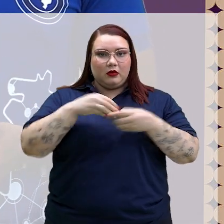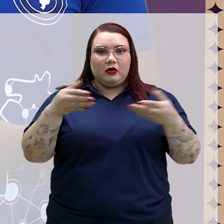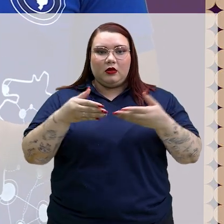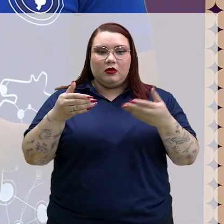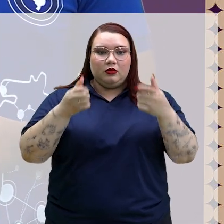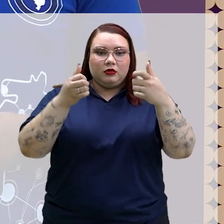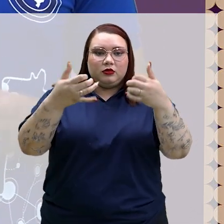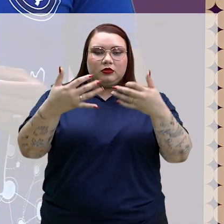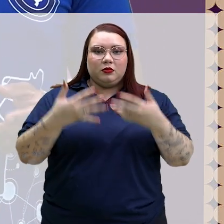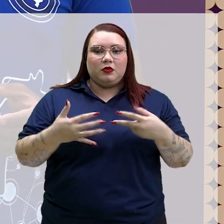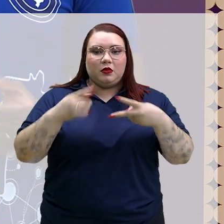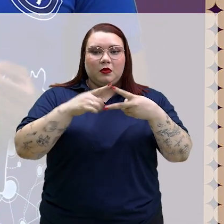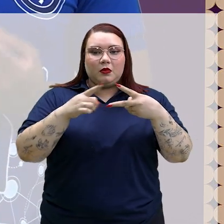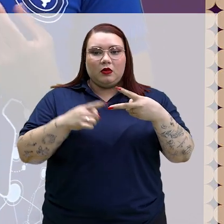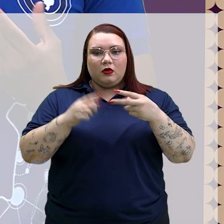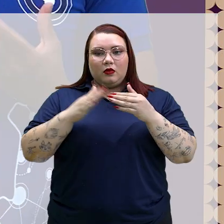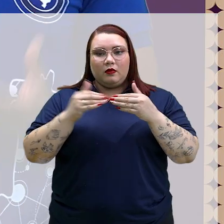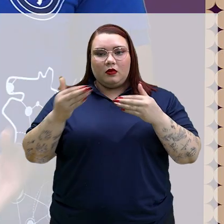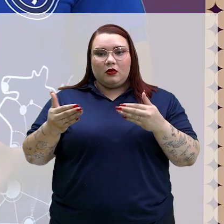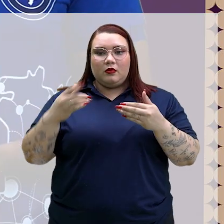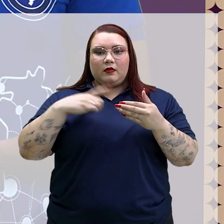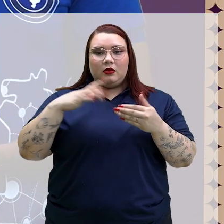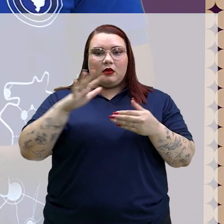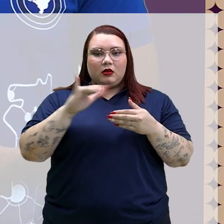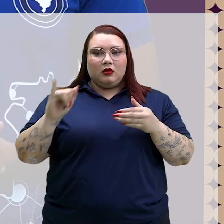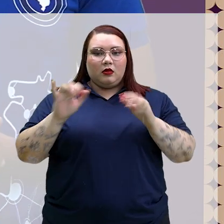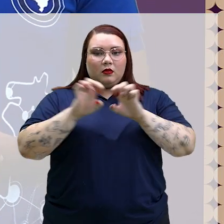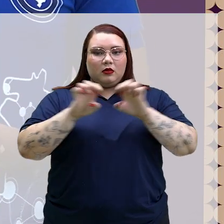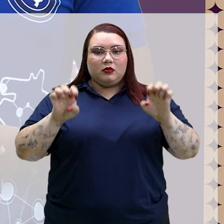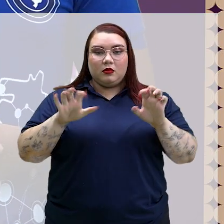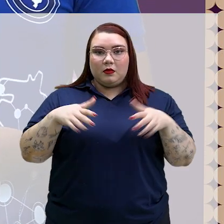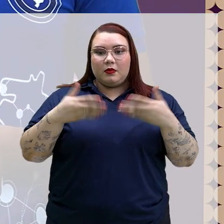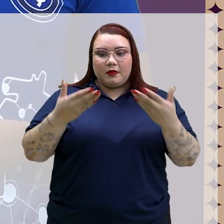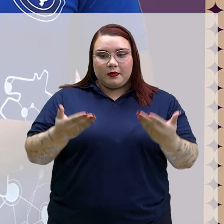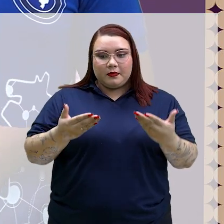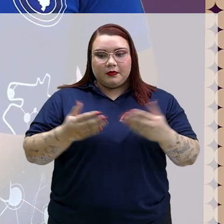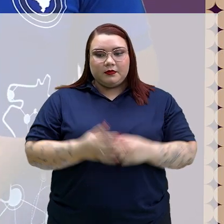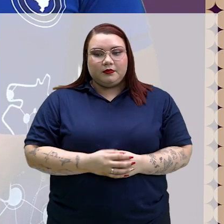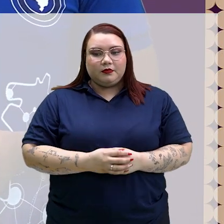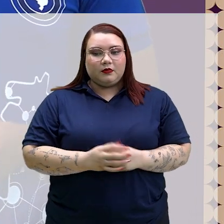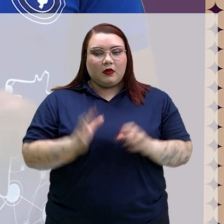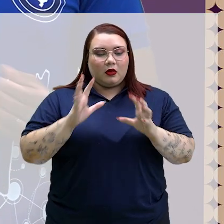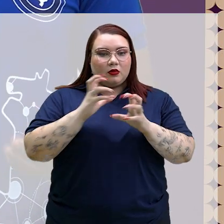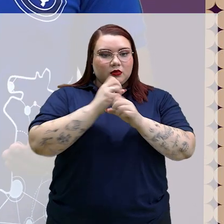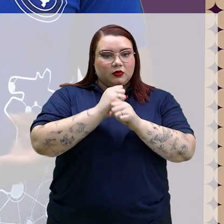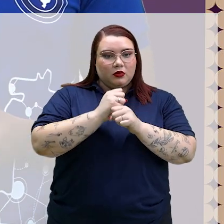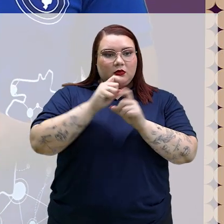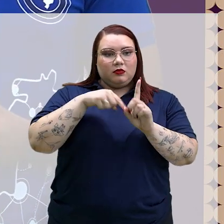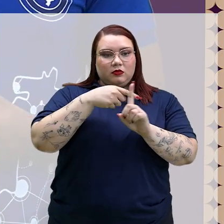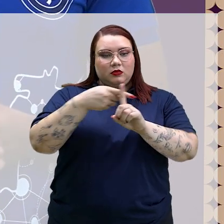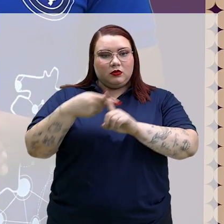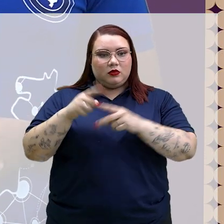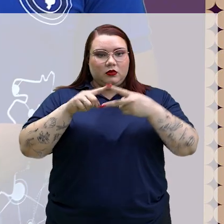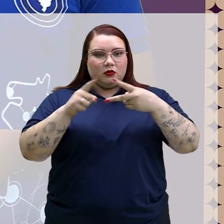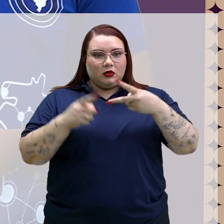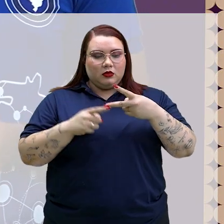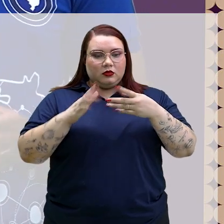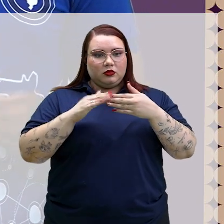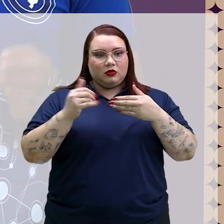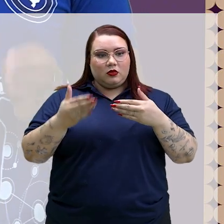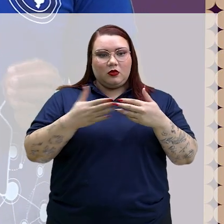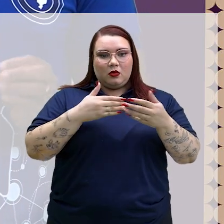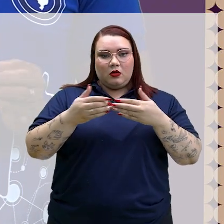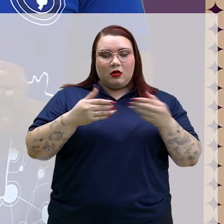dos ângulos externos, a gente também vai ter uma formulazinha, tá? A soma dos ângulos externos de qualquer polígono convexa